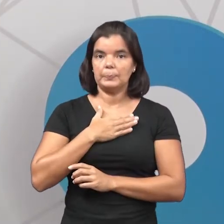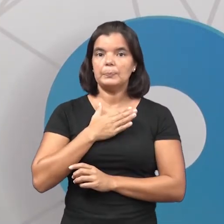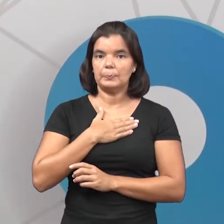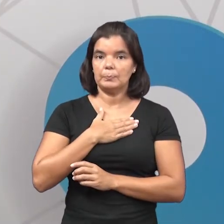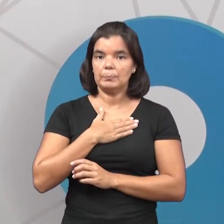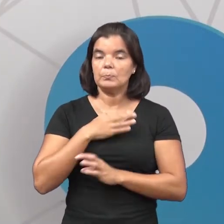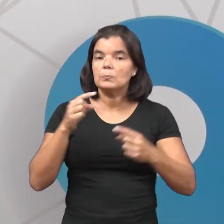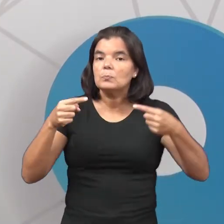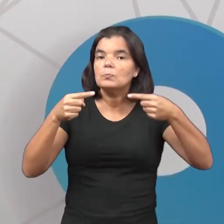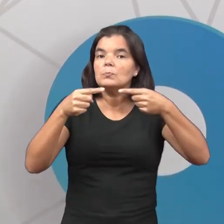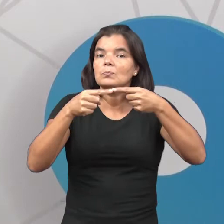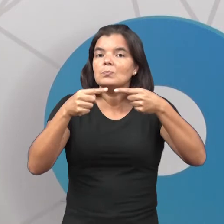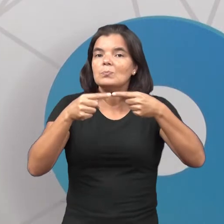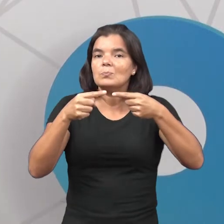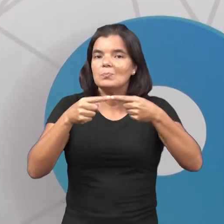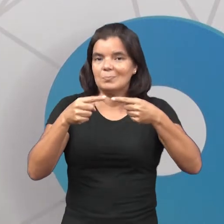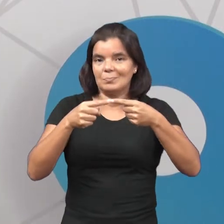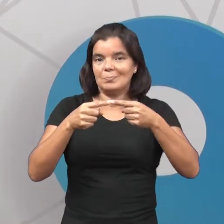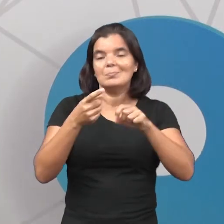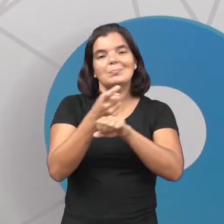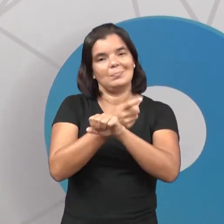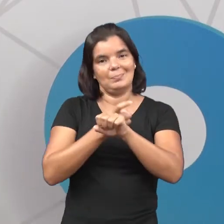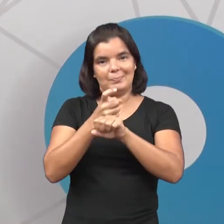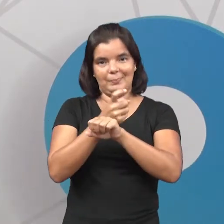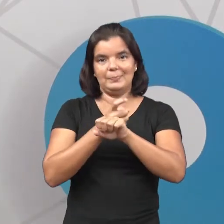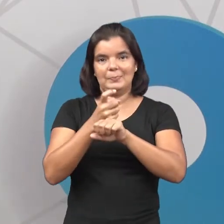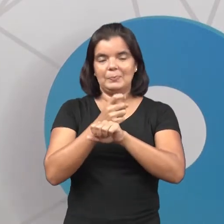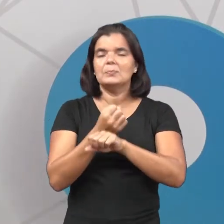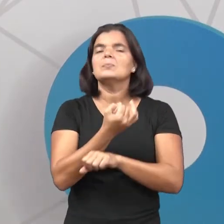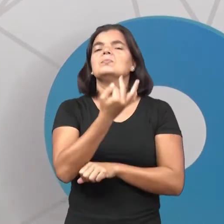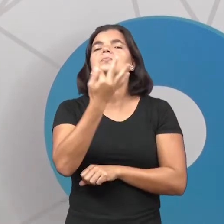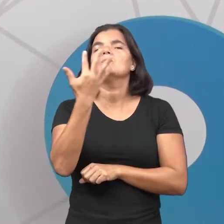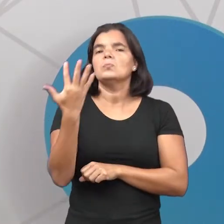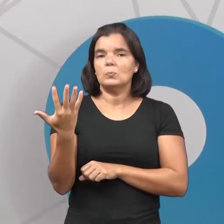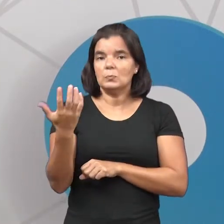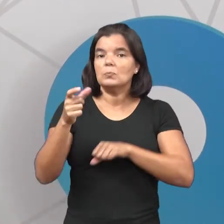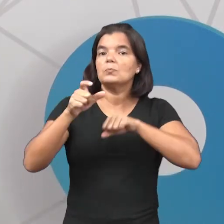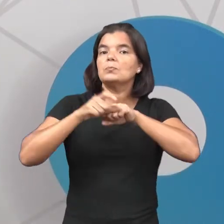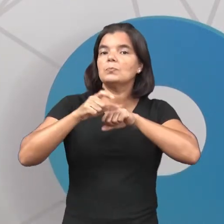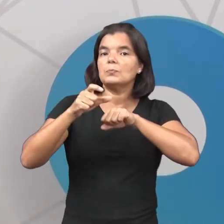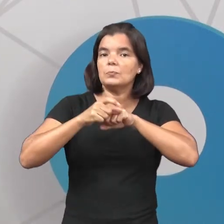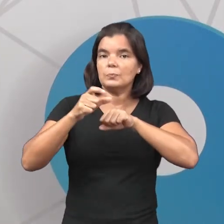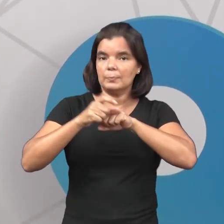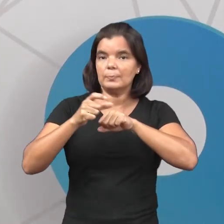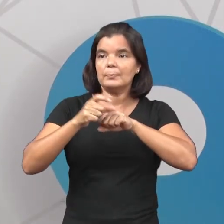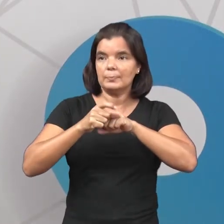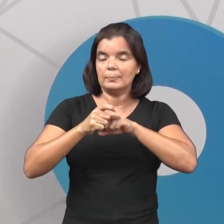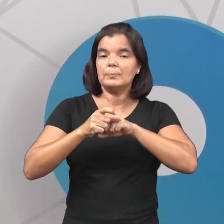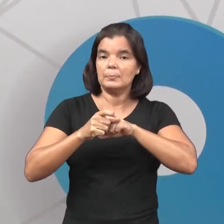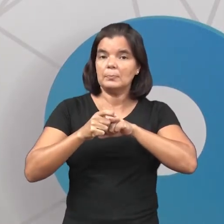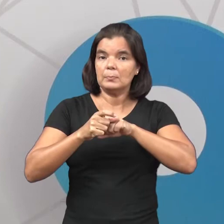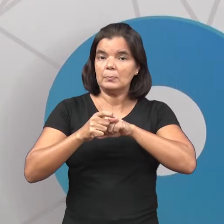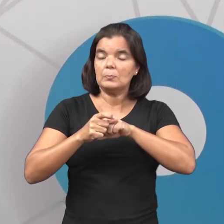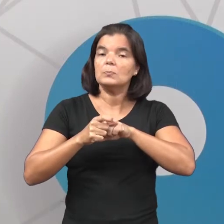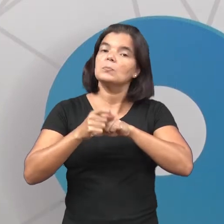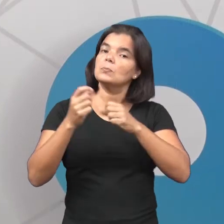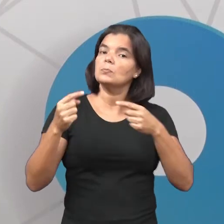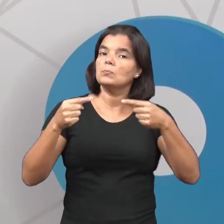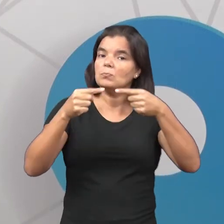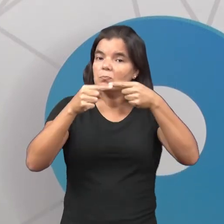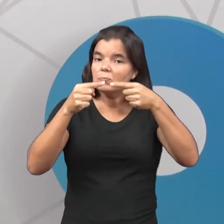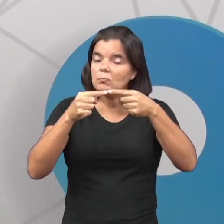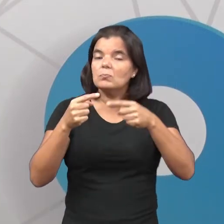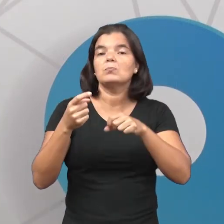estão relacionadas a esses adjetivos. Quais são os substantivos que estão fazendo referências